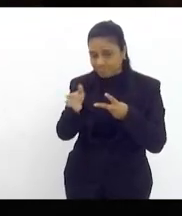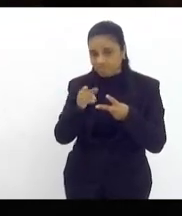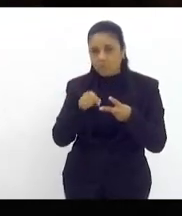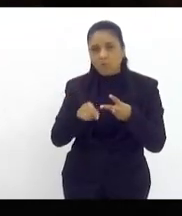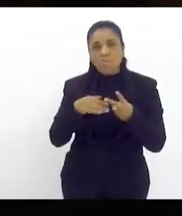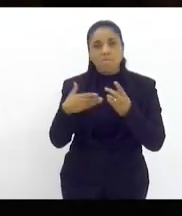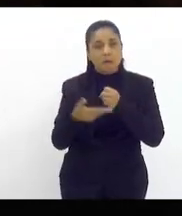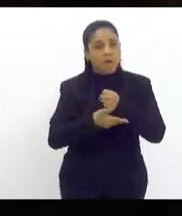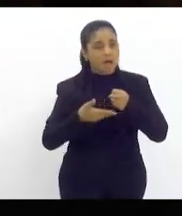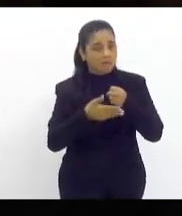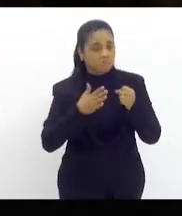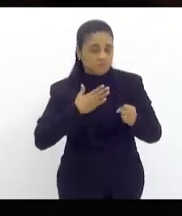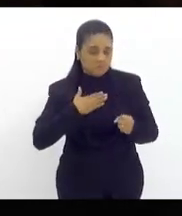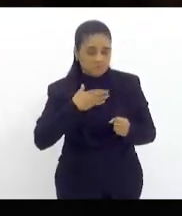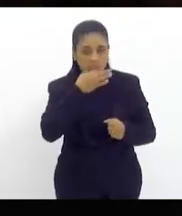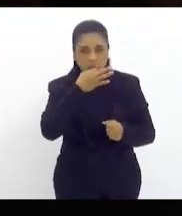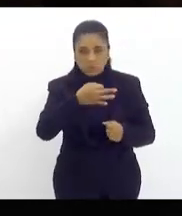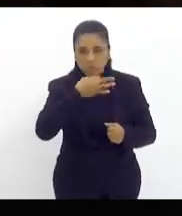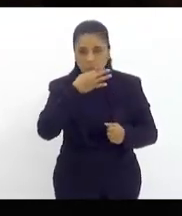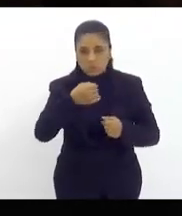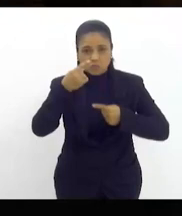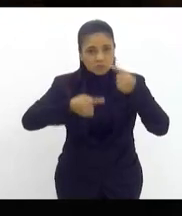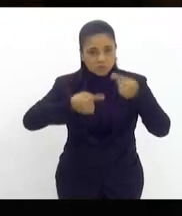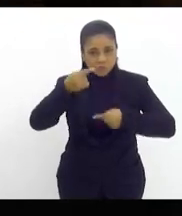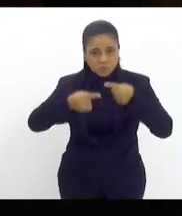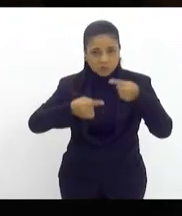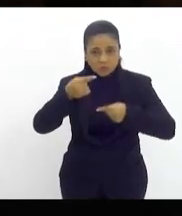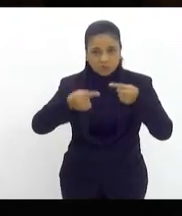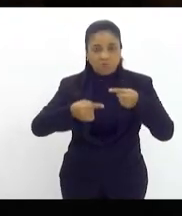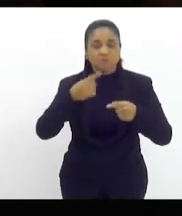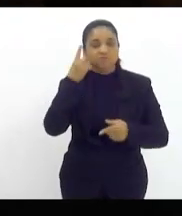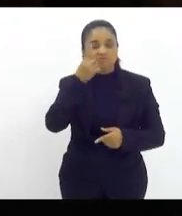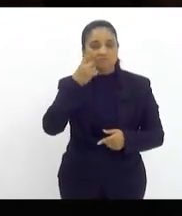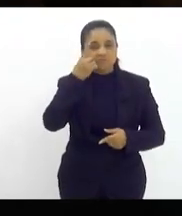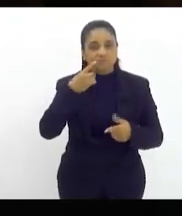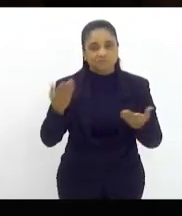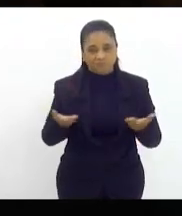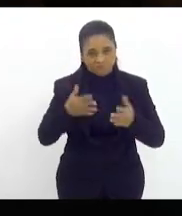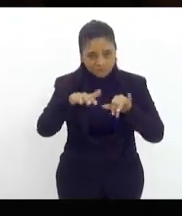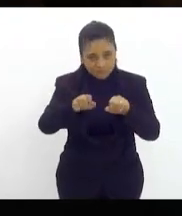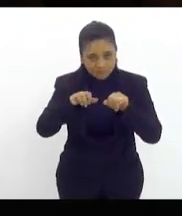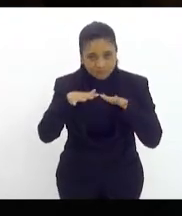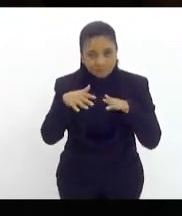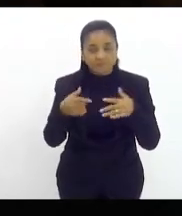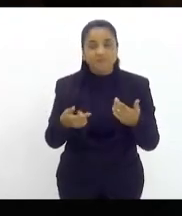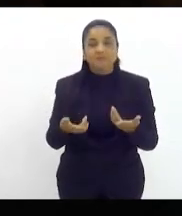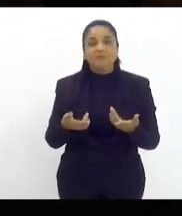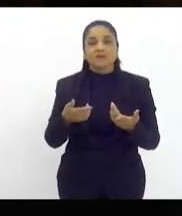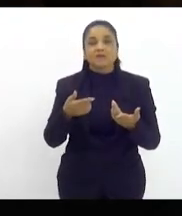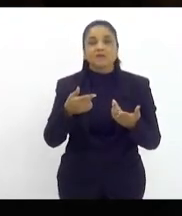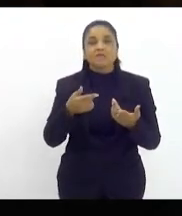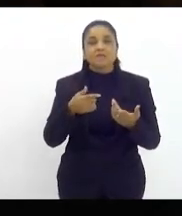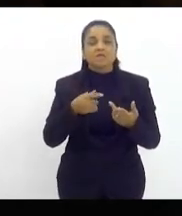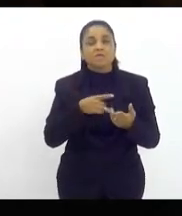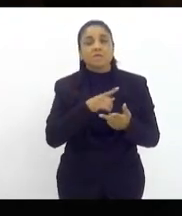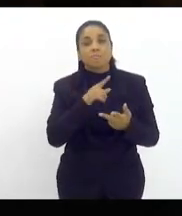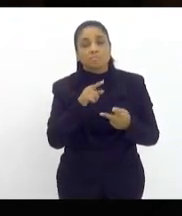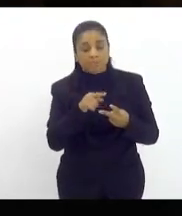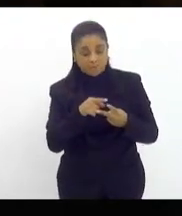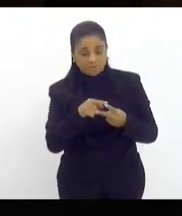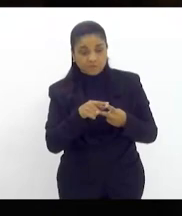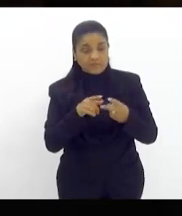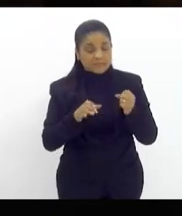fundamentais aí discutir na indicação legislativa dos deputados aqui da casa uma coisa é você falar de